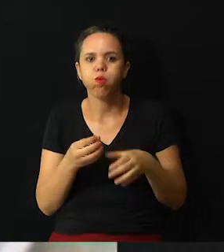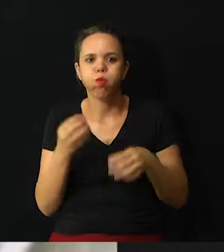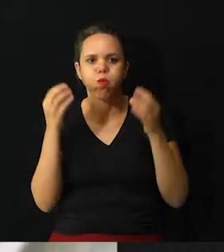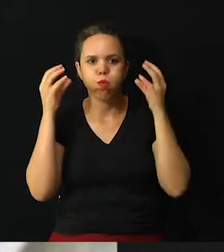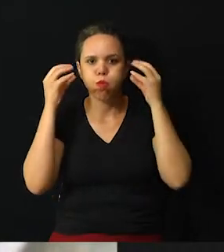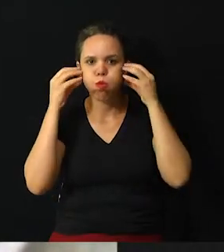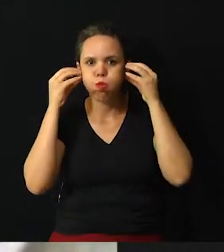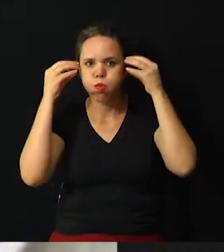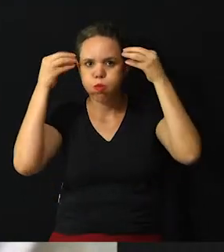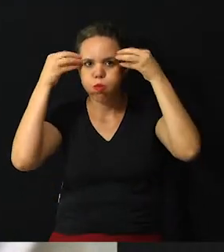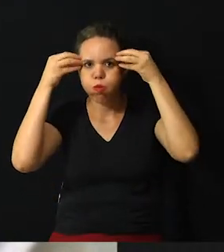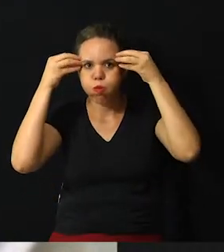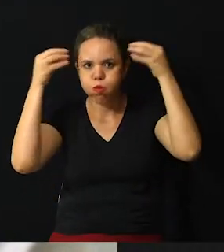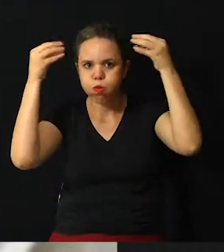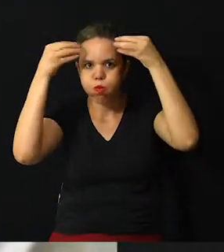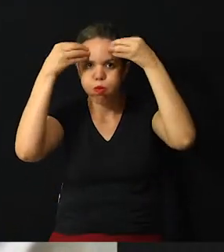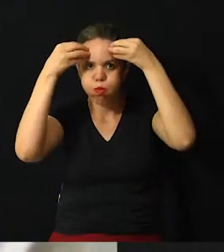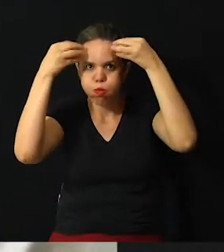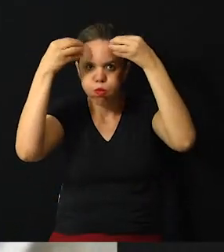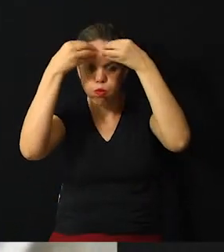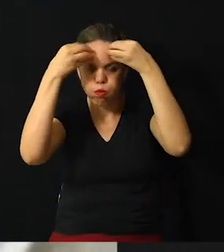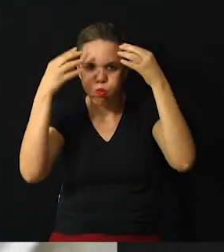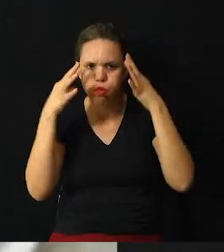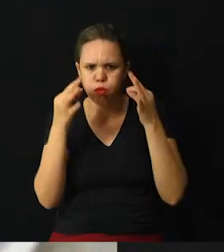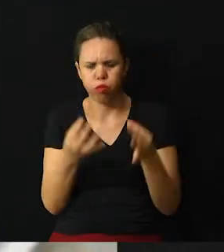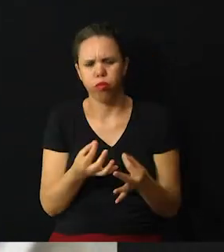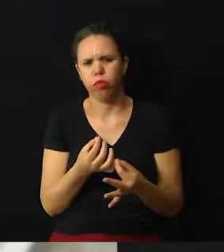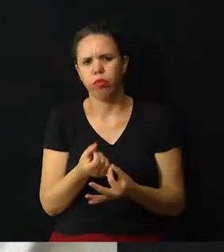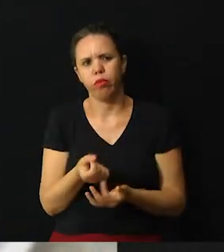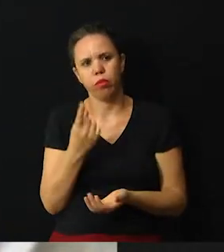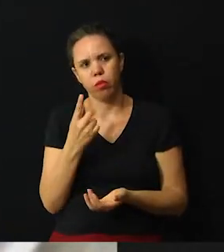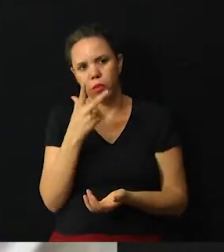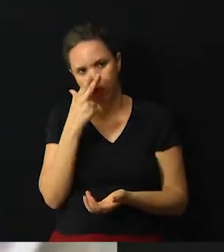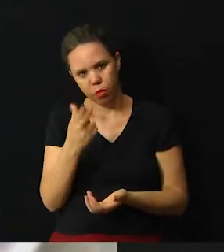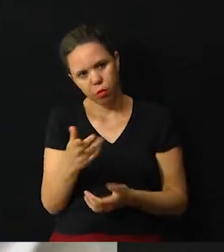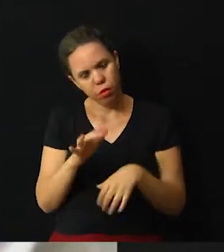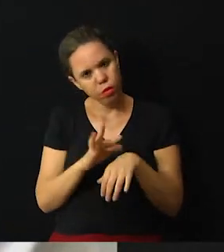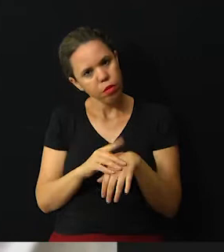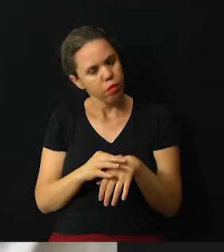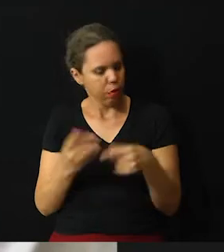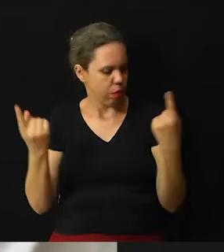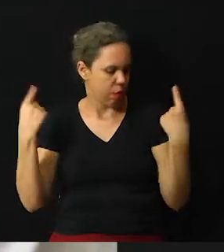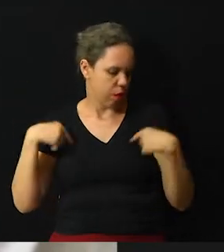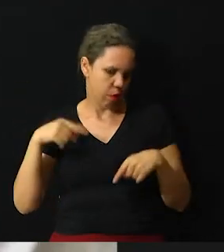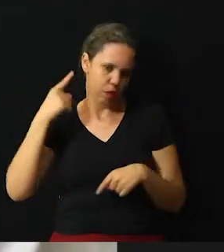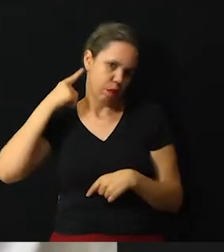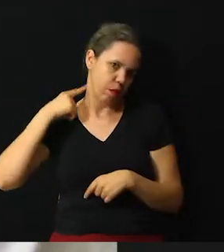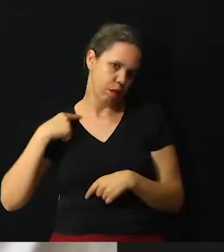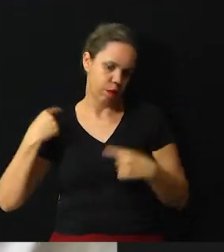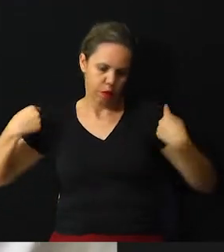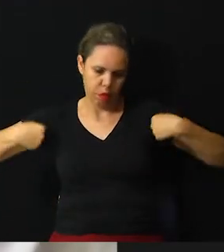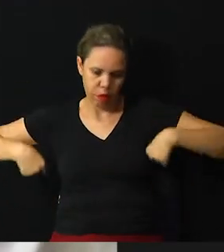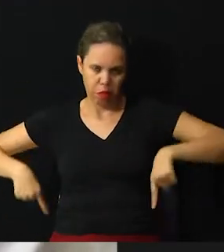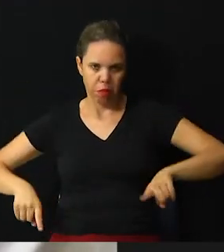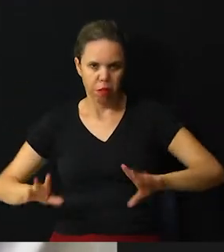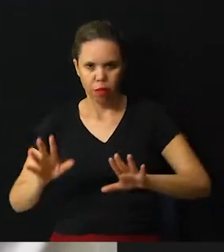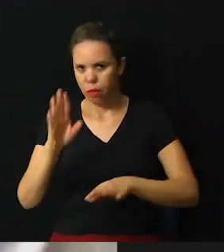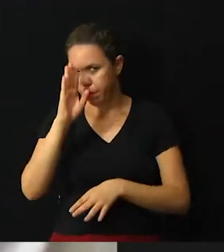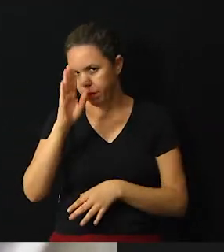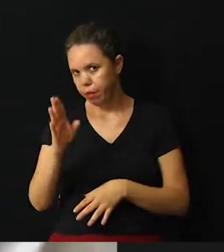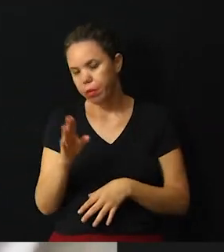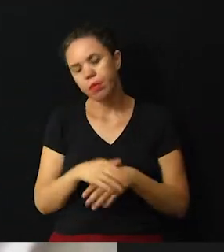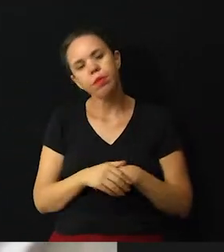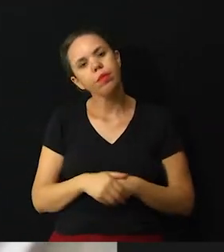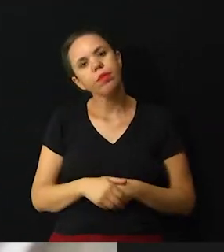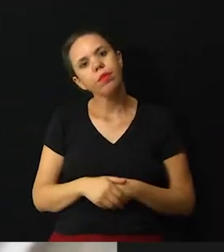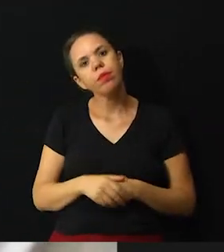região facial, né, que chama muita atenção. E você pode ter lesões também no tronco ou nos membros também,